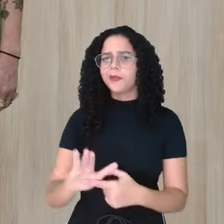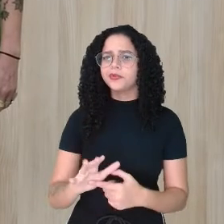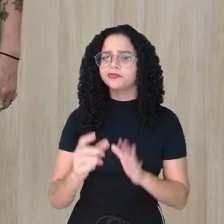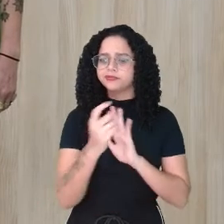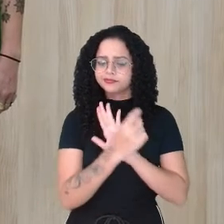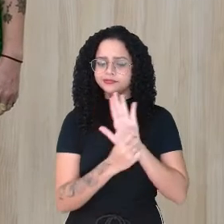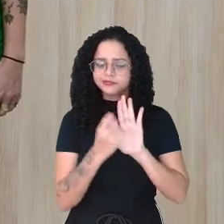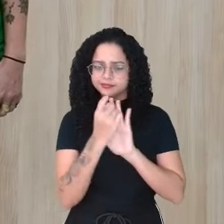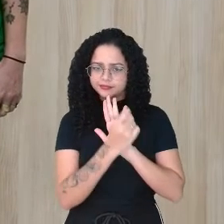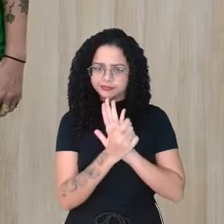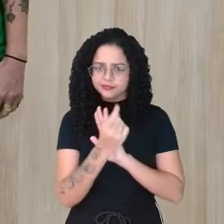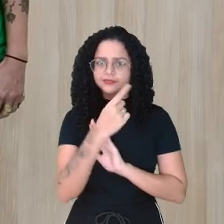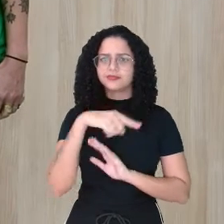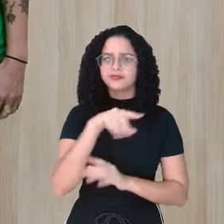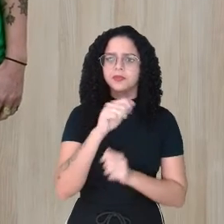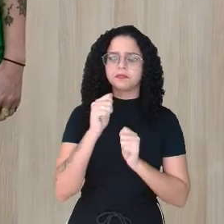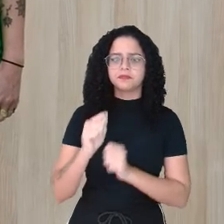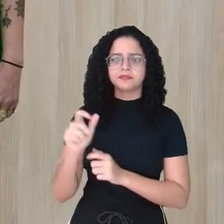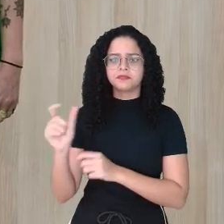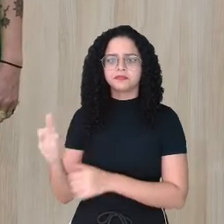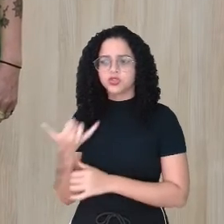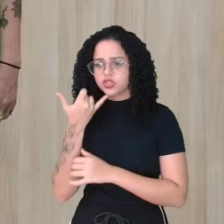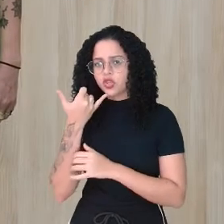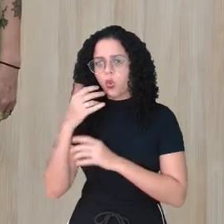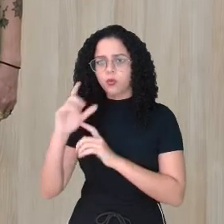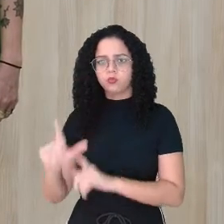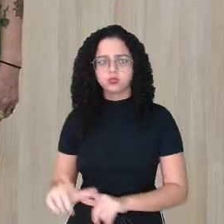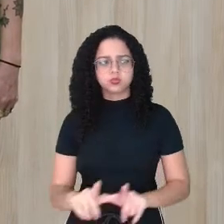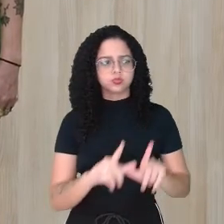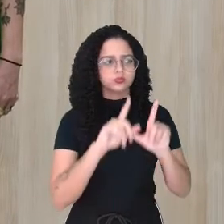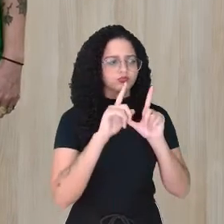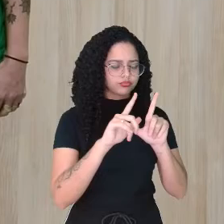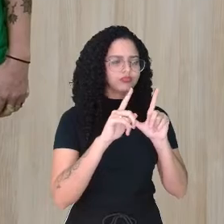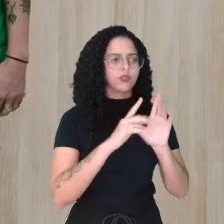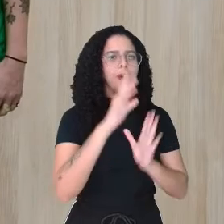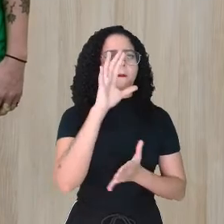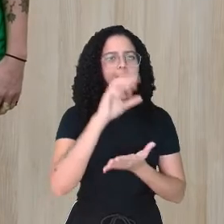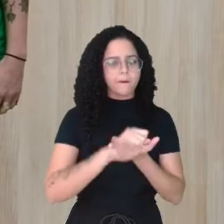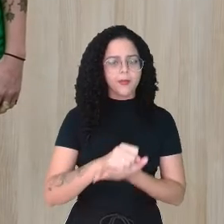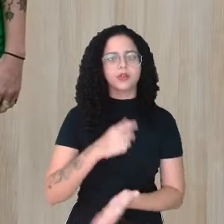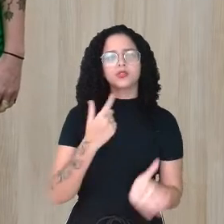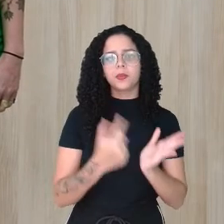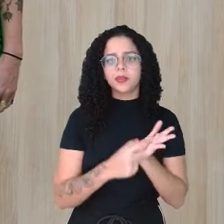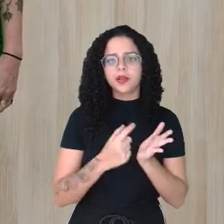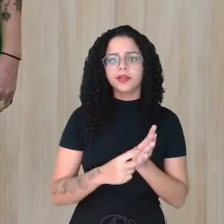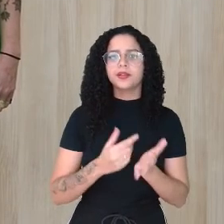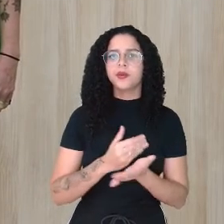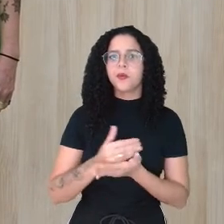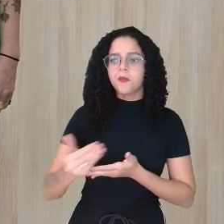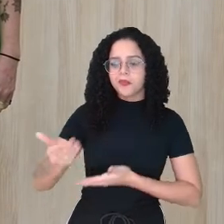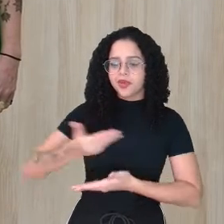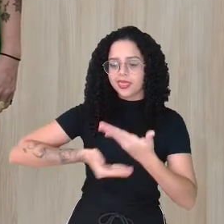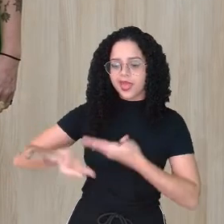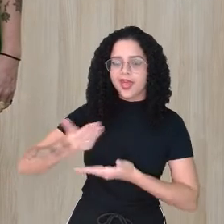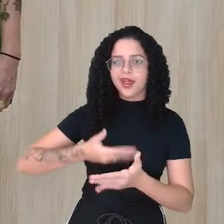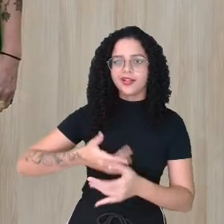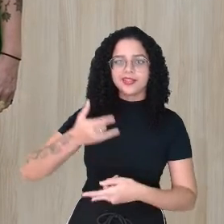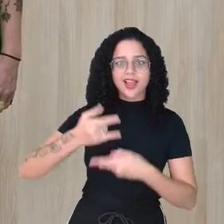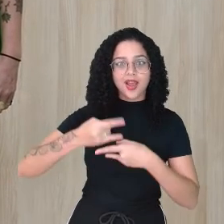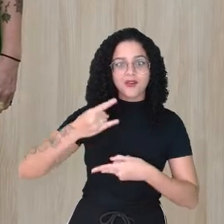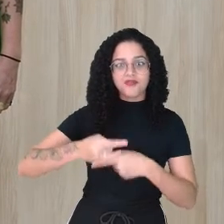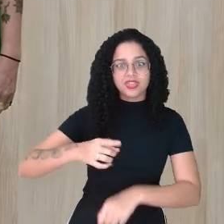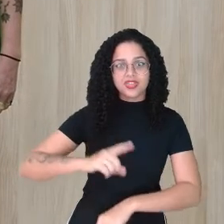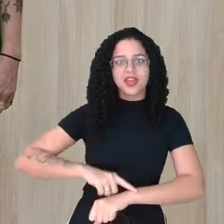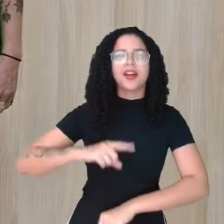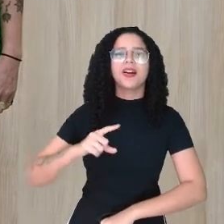vocês, certo? Você pode direcionar seu celular, baixar o aplicativo e interagir ao vivo aqui com a gente. Olha que